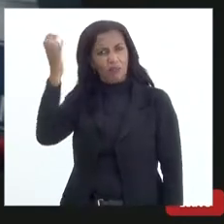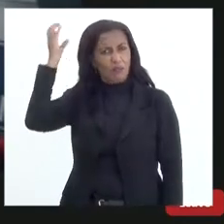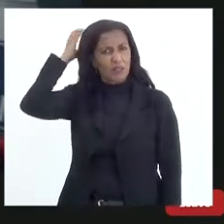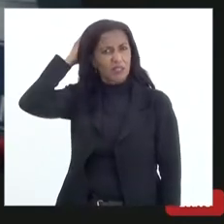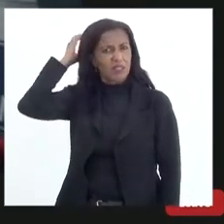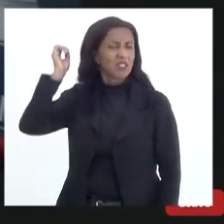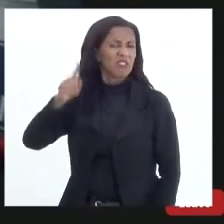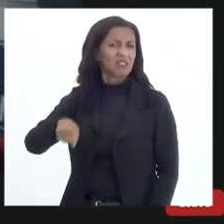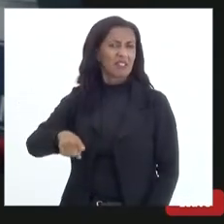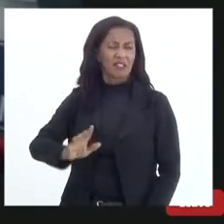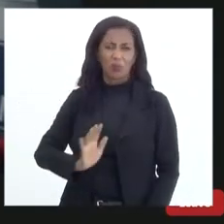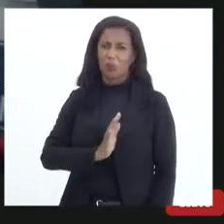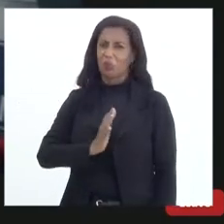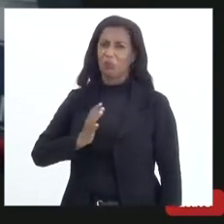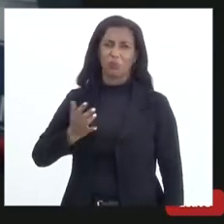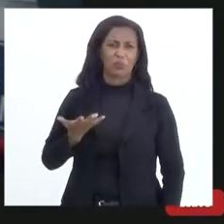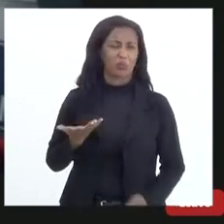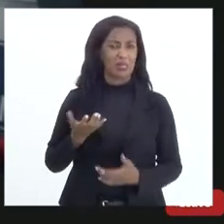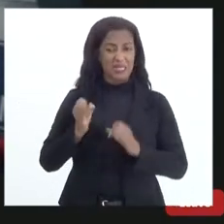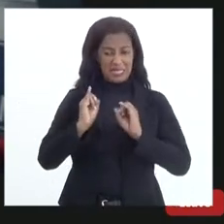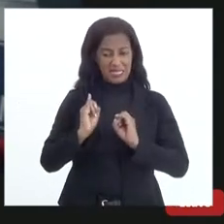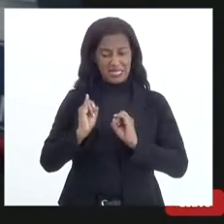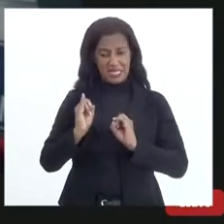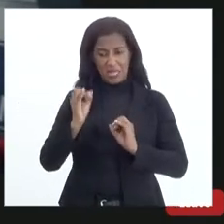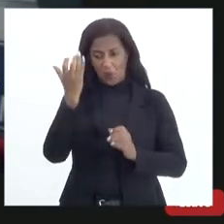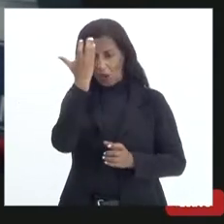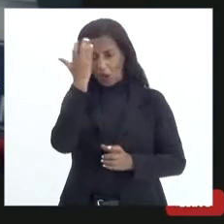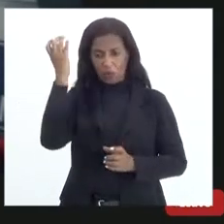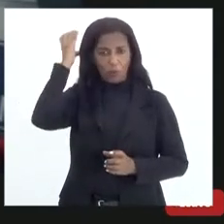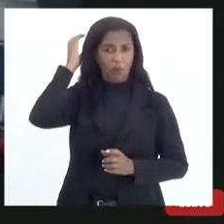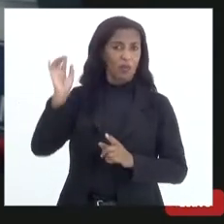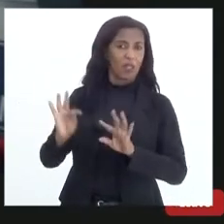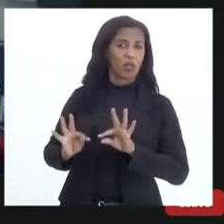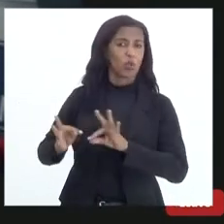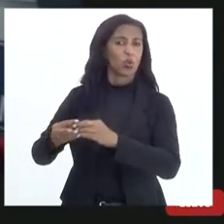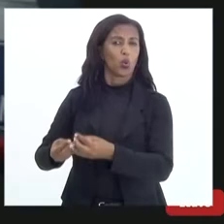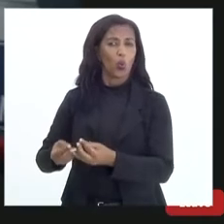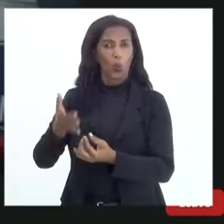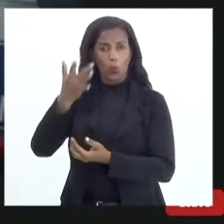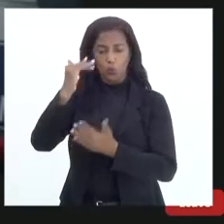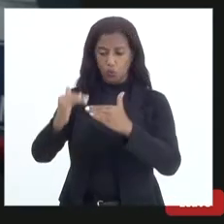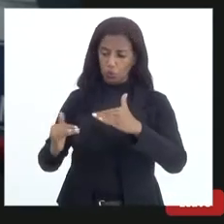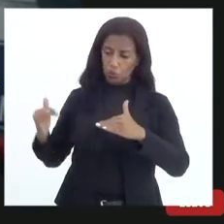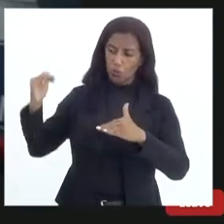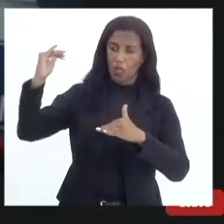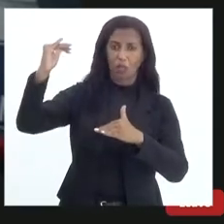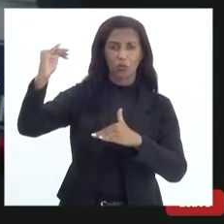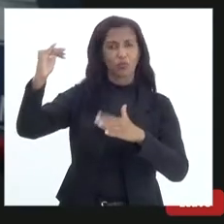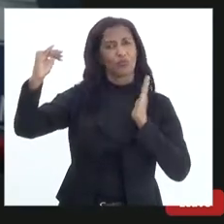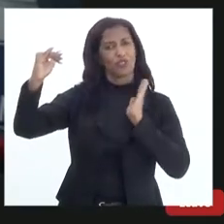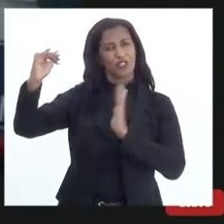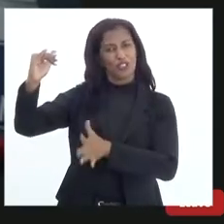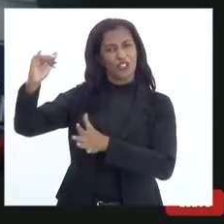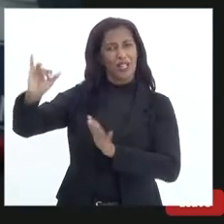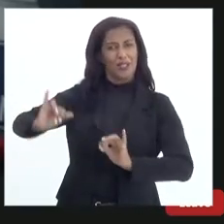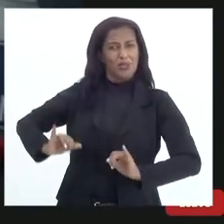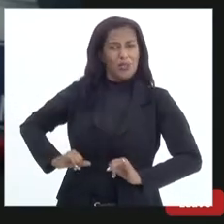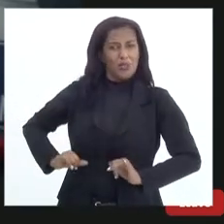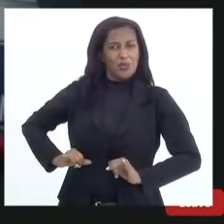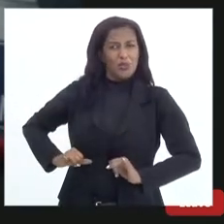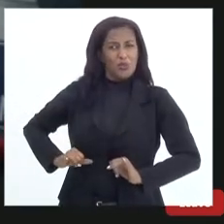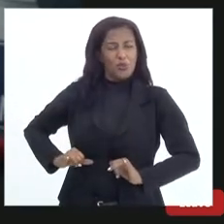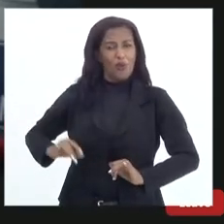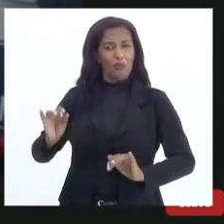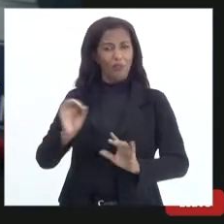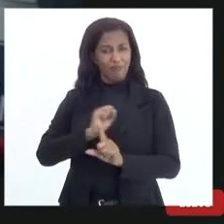é absurdo, né? Se o candomblé e todos aqueles, né, adultos que já sofrem um processo de